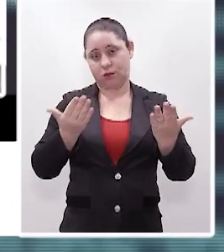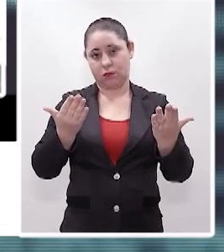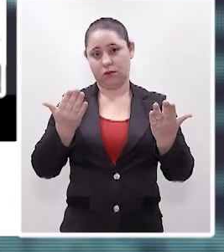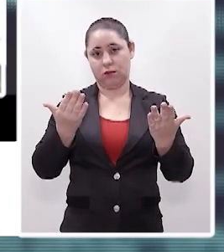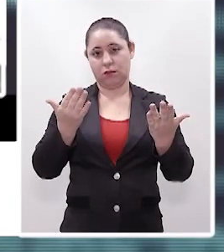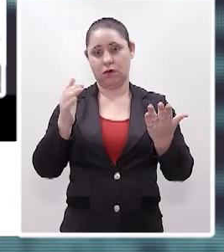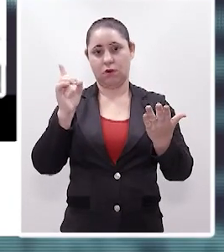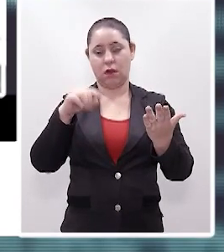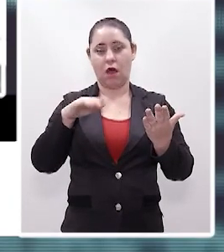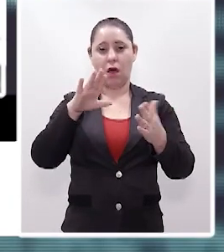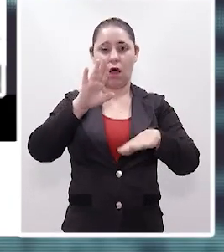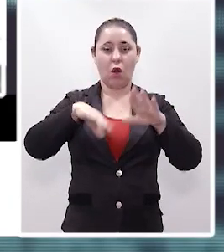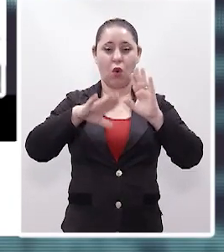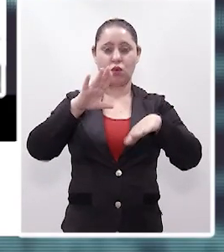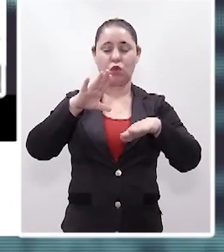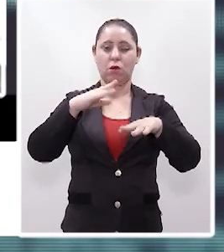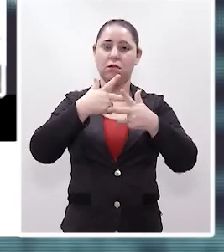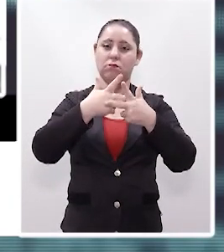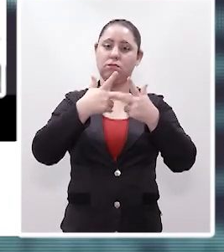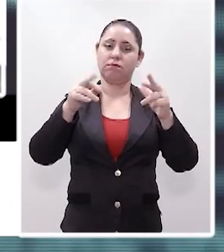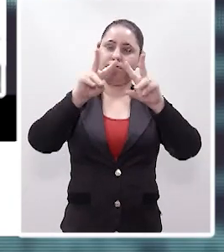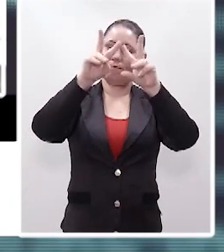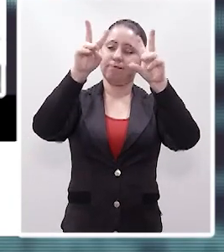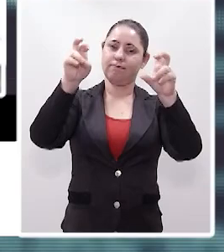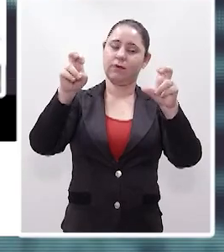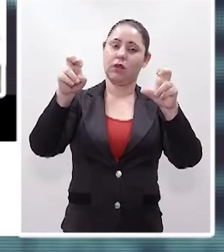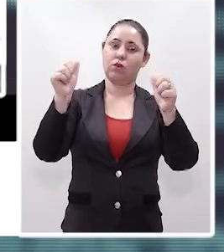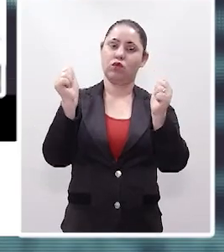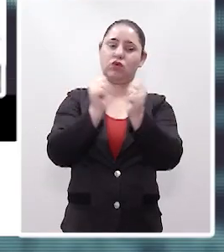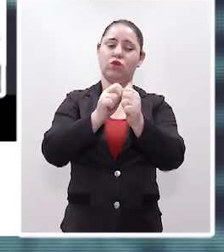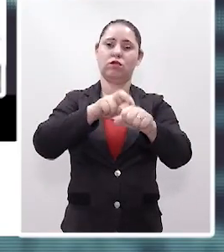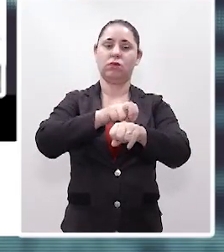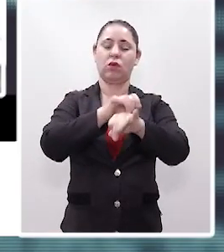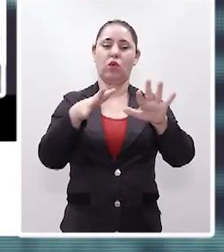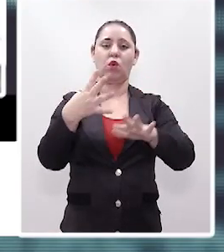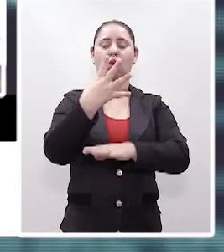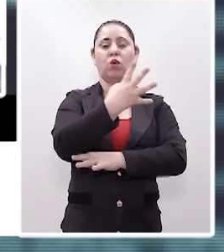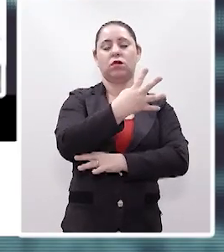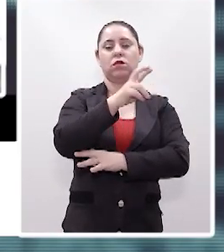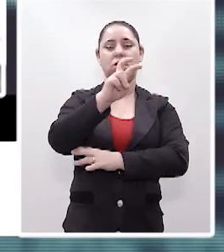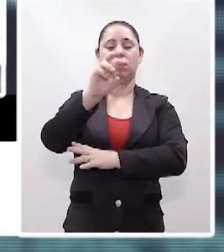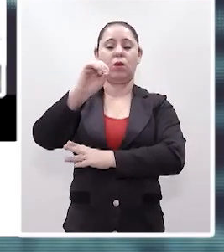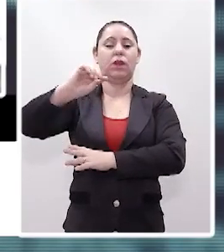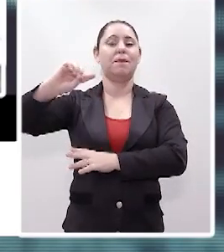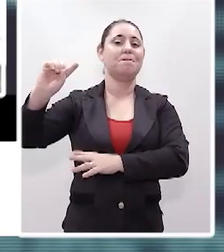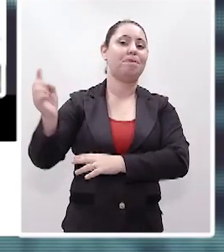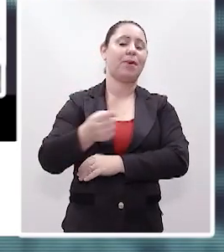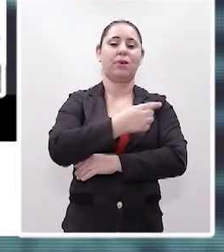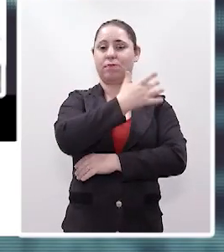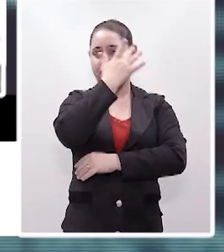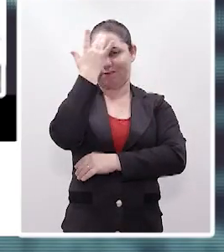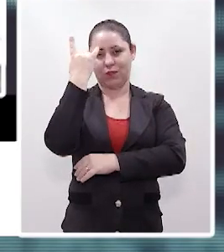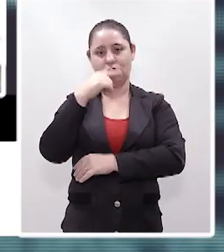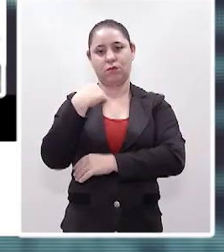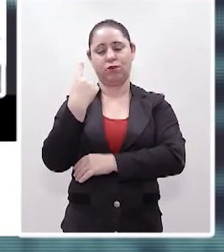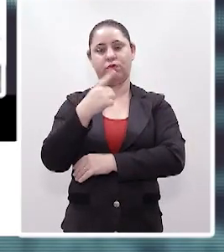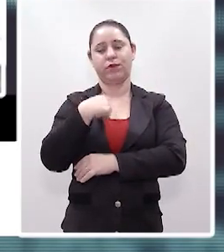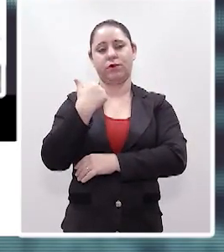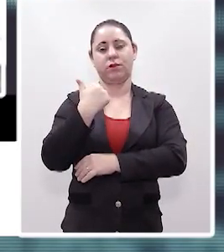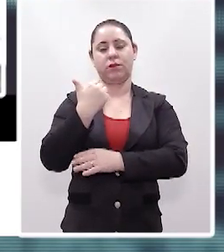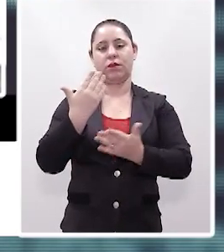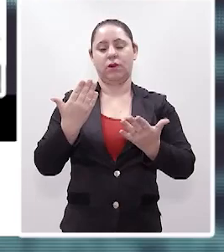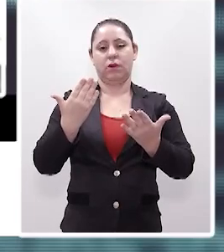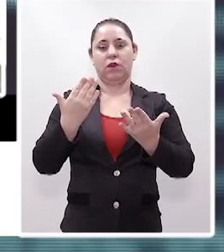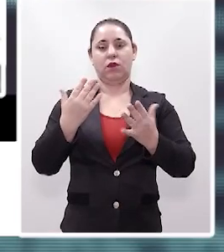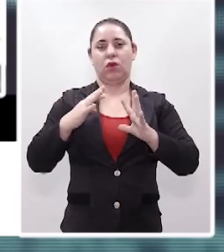infelizmente, algumas dessas questões vieram com a pandemia. Aqui no Brasil, 450 mil mortos. A gente lamenta